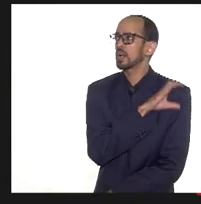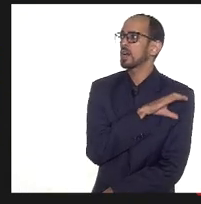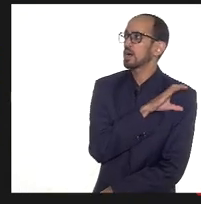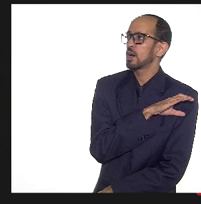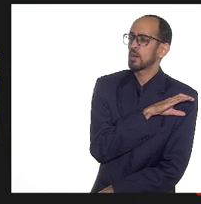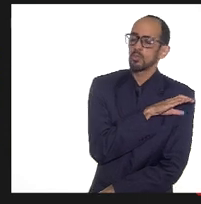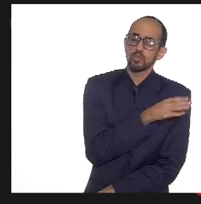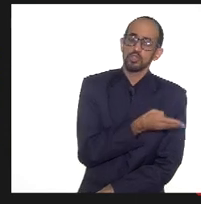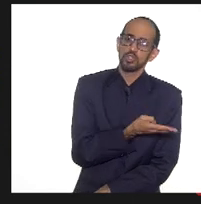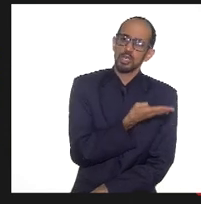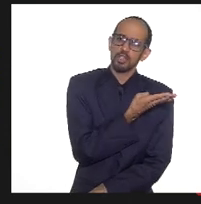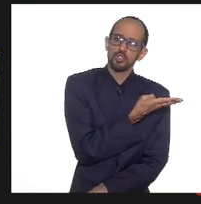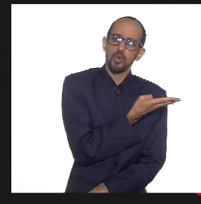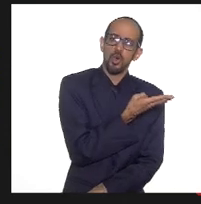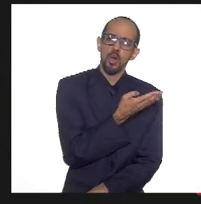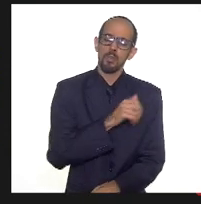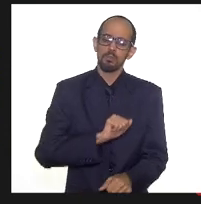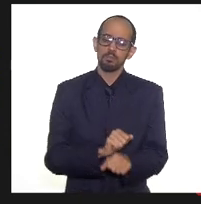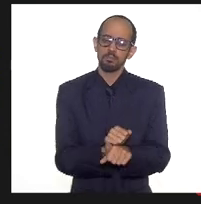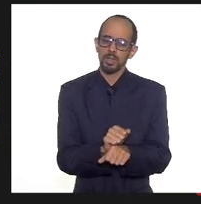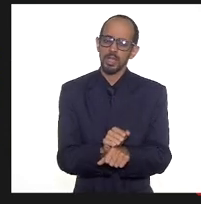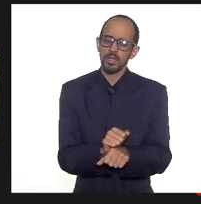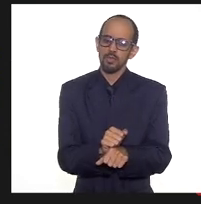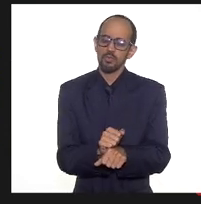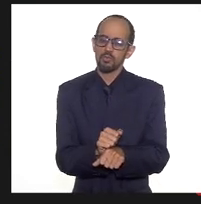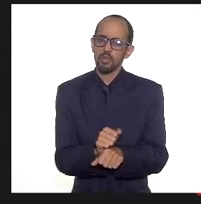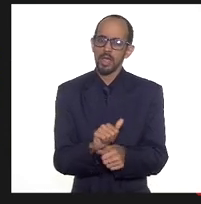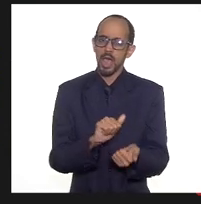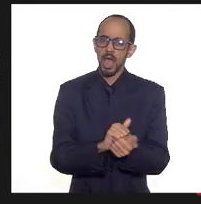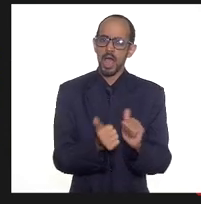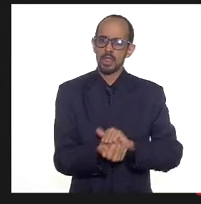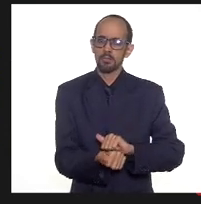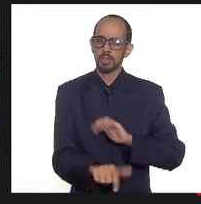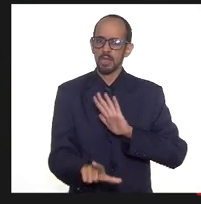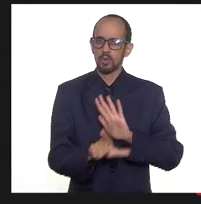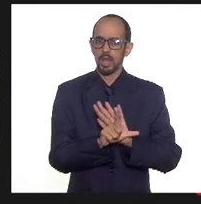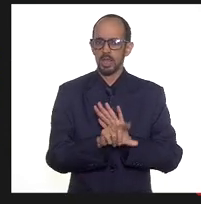foi enquadrado na Lei Caó e preso.